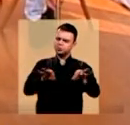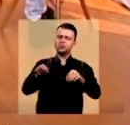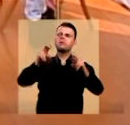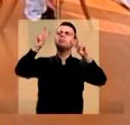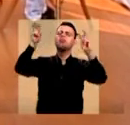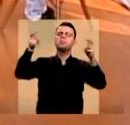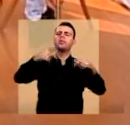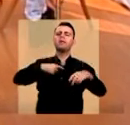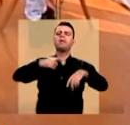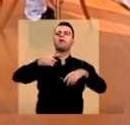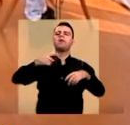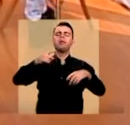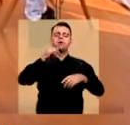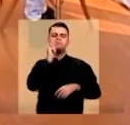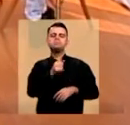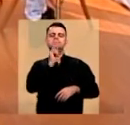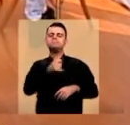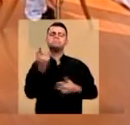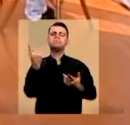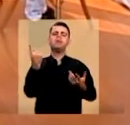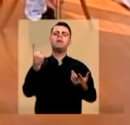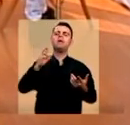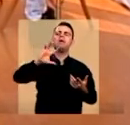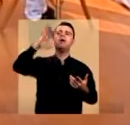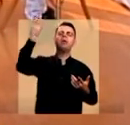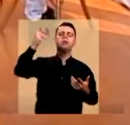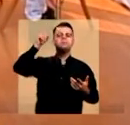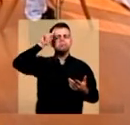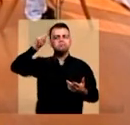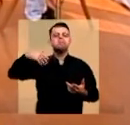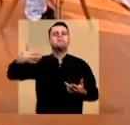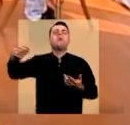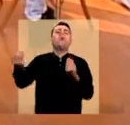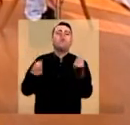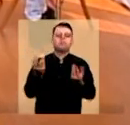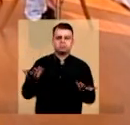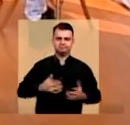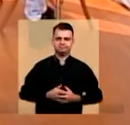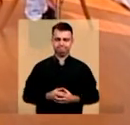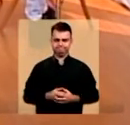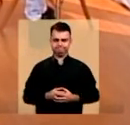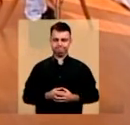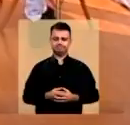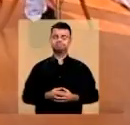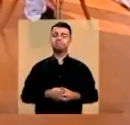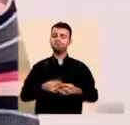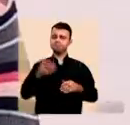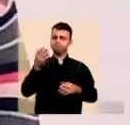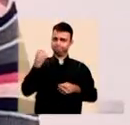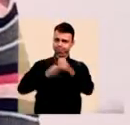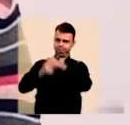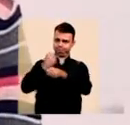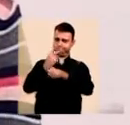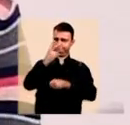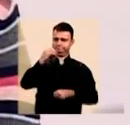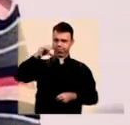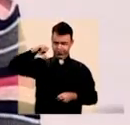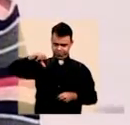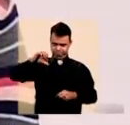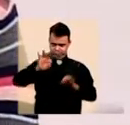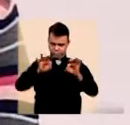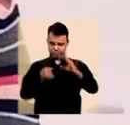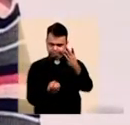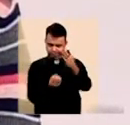interessante que é a Hora do Conto. Explica um pouquinho como é que ele funciona e de quanto em quanto tempo ele ocorre. Então, esse projeto começou em